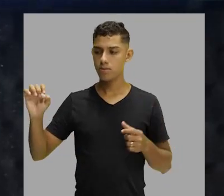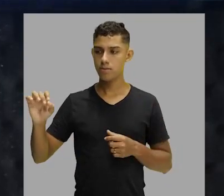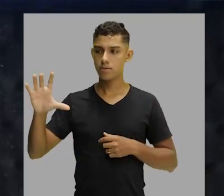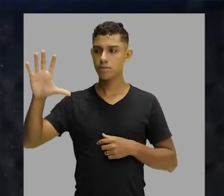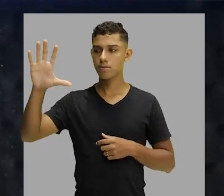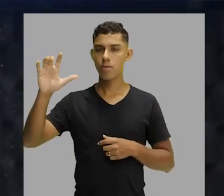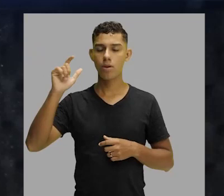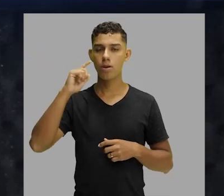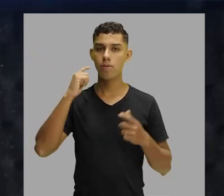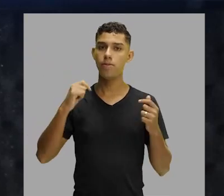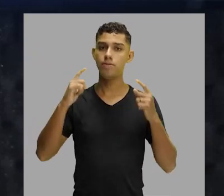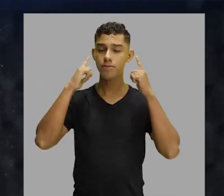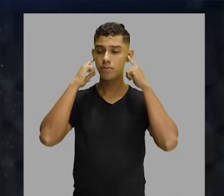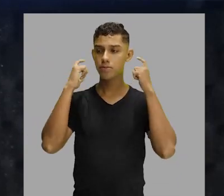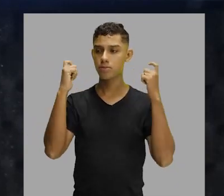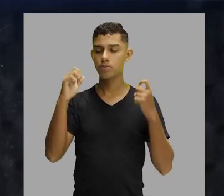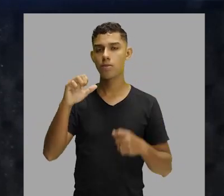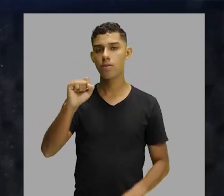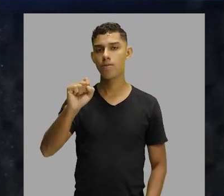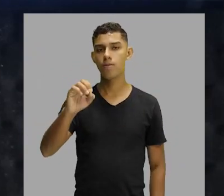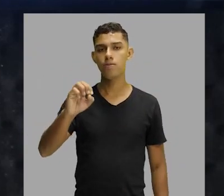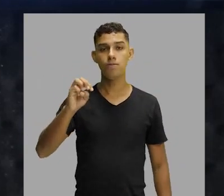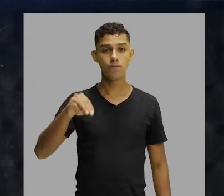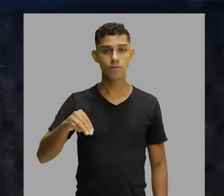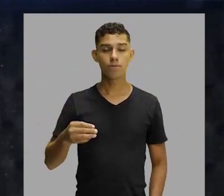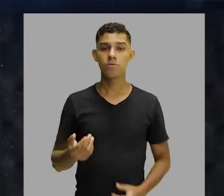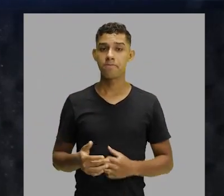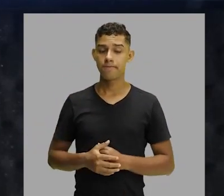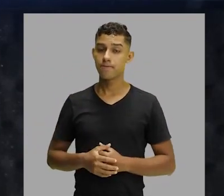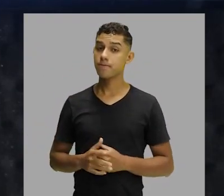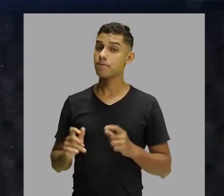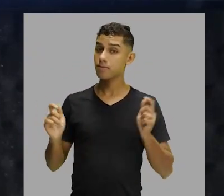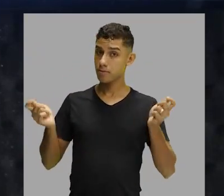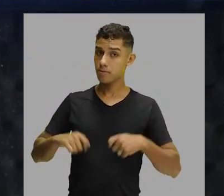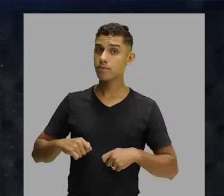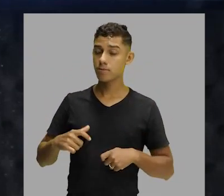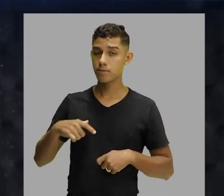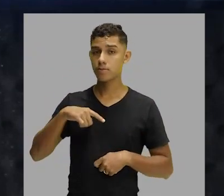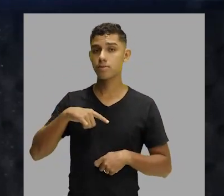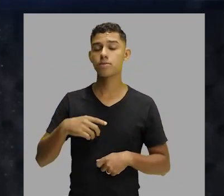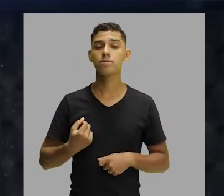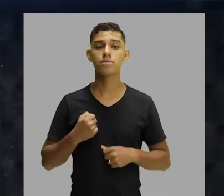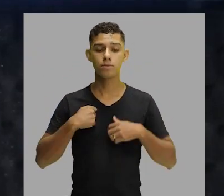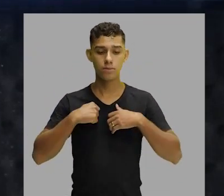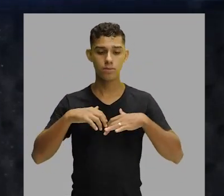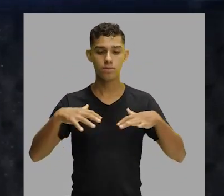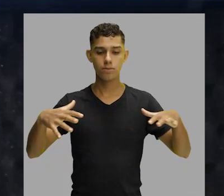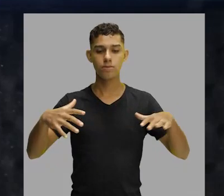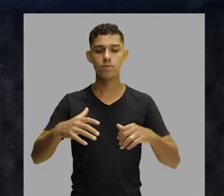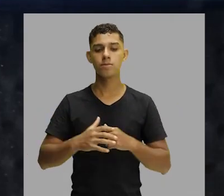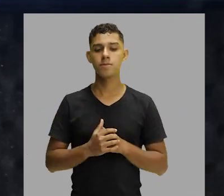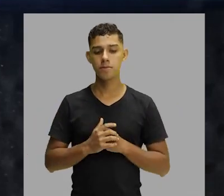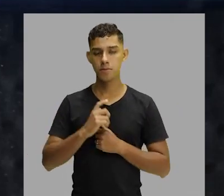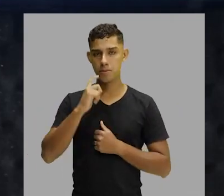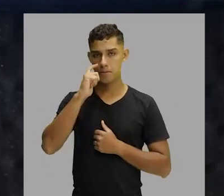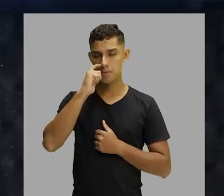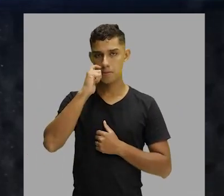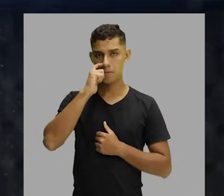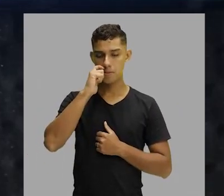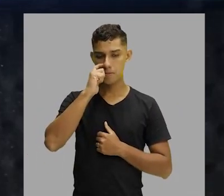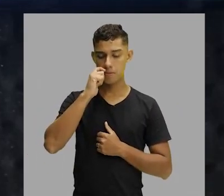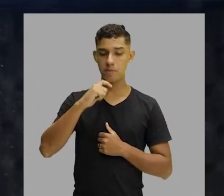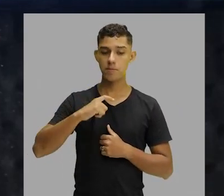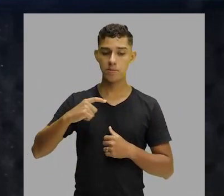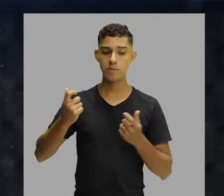conseguir transmitir aquilo ali em forma de som. Ele vai precisar de uma amplificação de